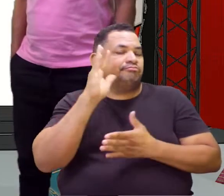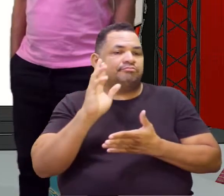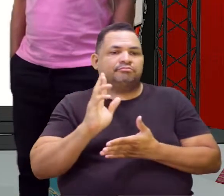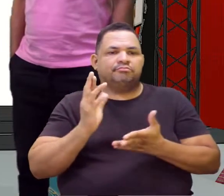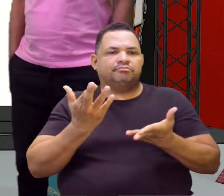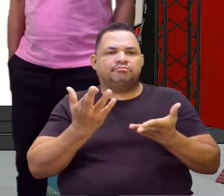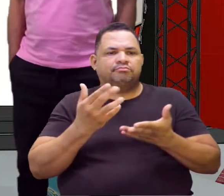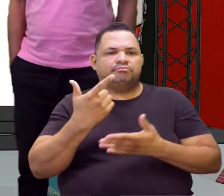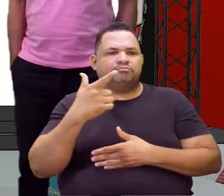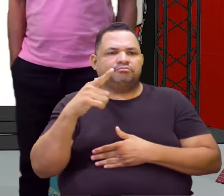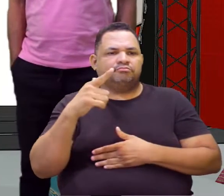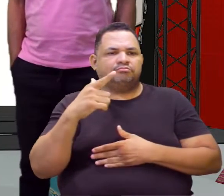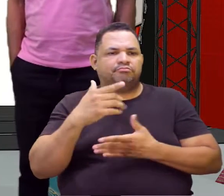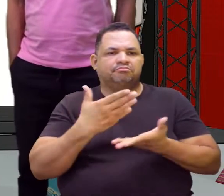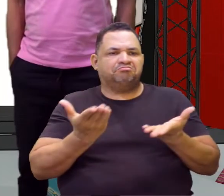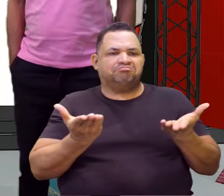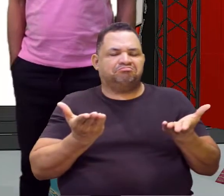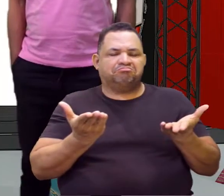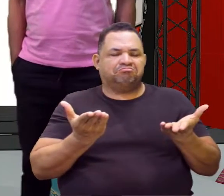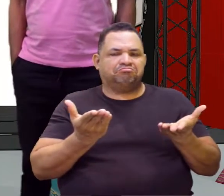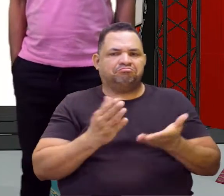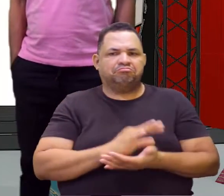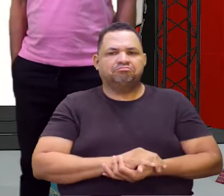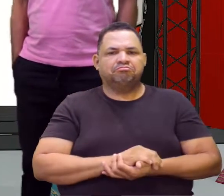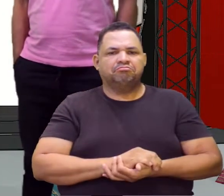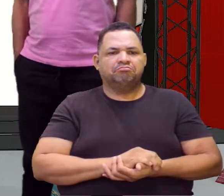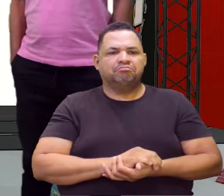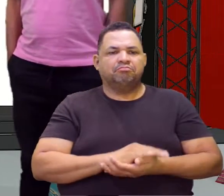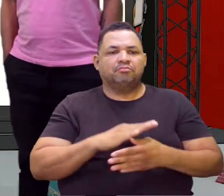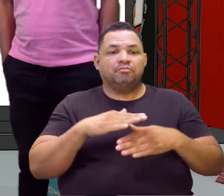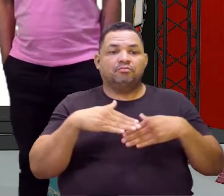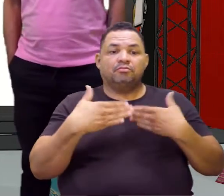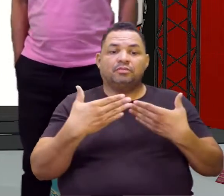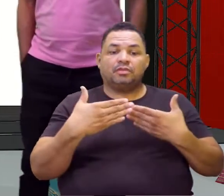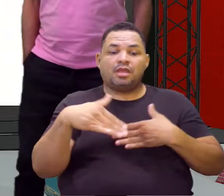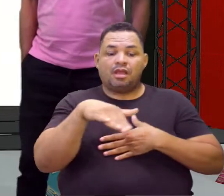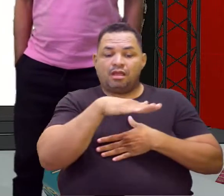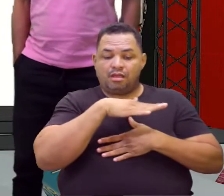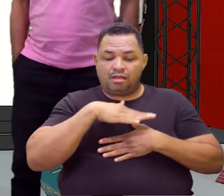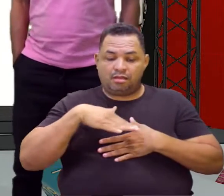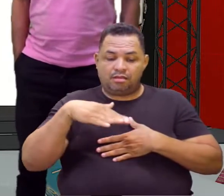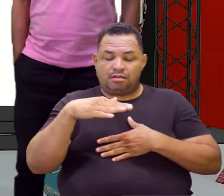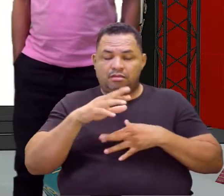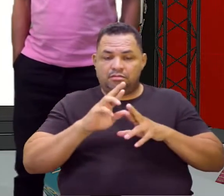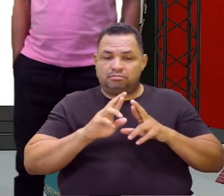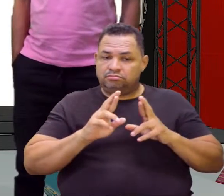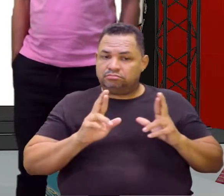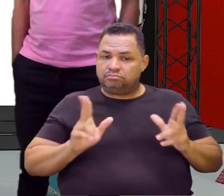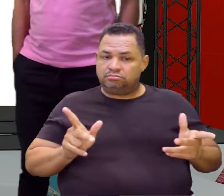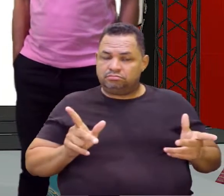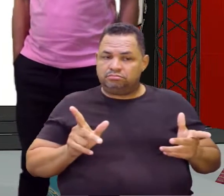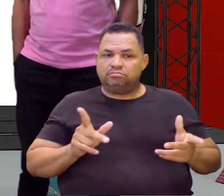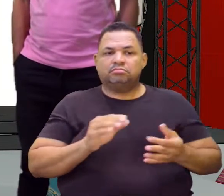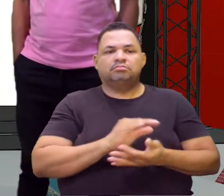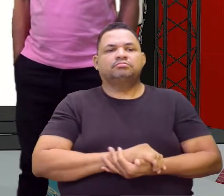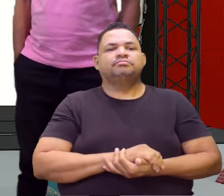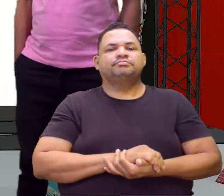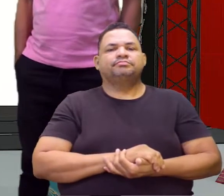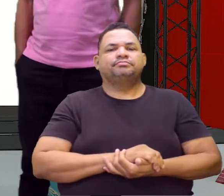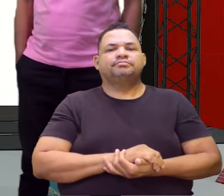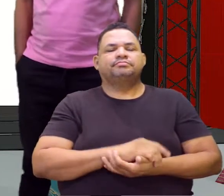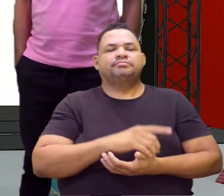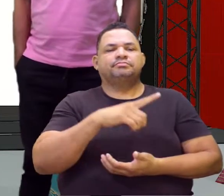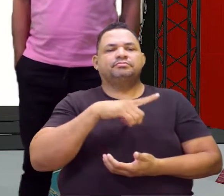tem problema, né? Não? Porque é a soma de todos os lados, então pronto. Agora, a área, para calcular a área de um triângulo, uma das maneiras, né? Porque